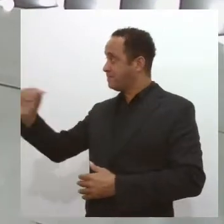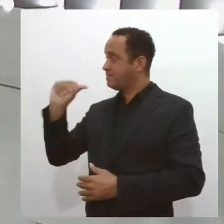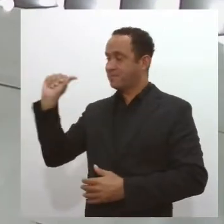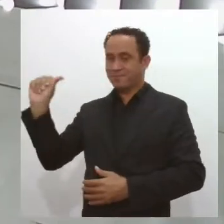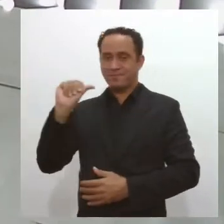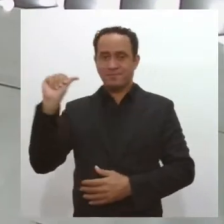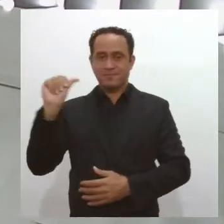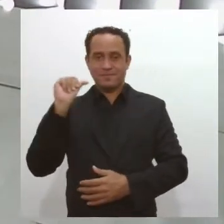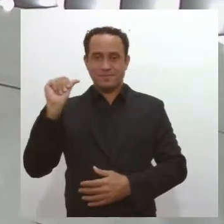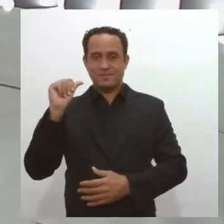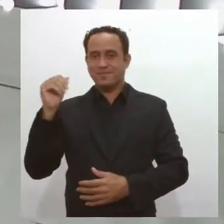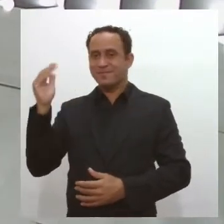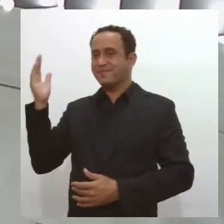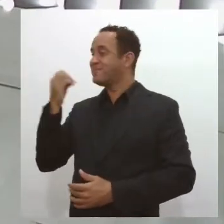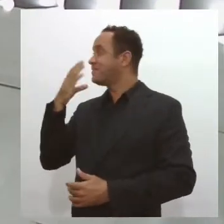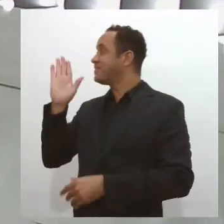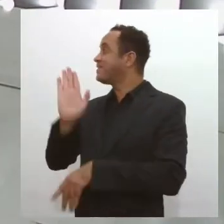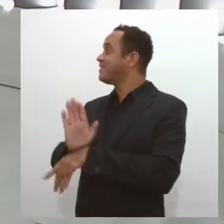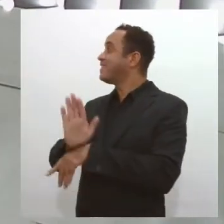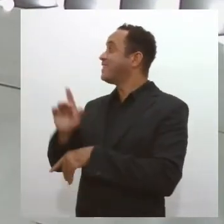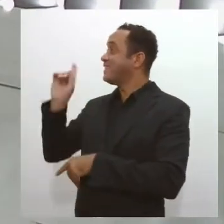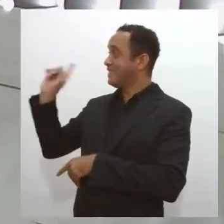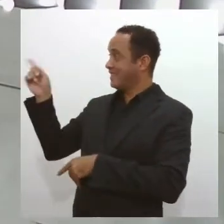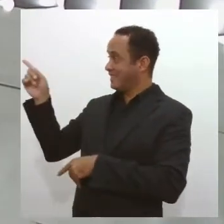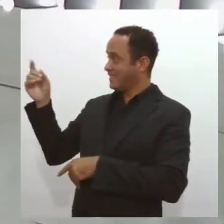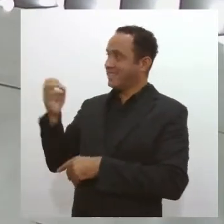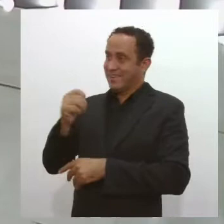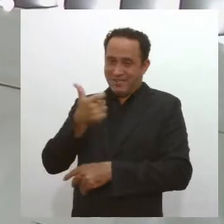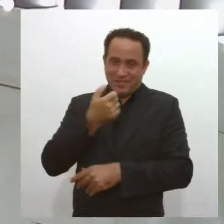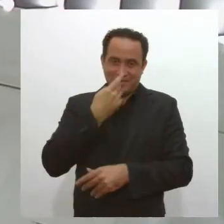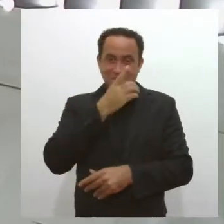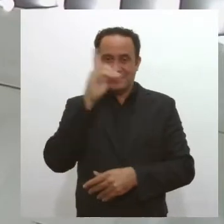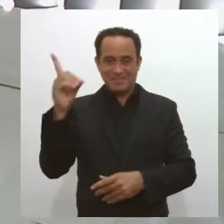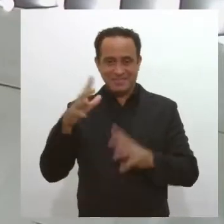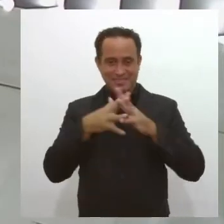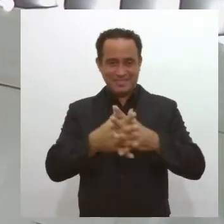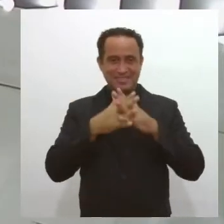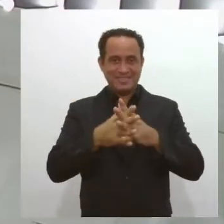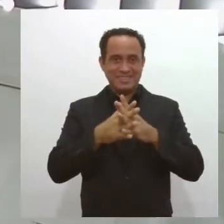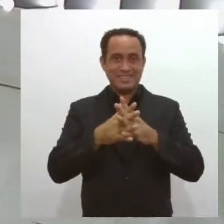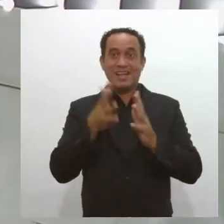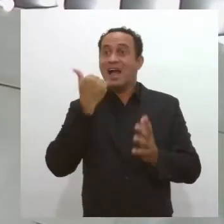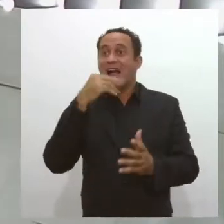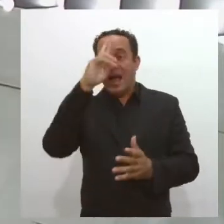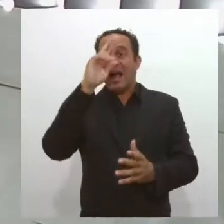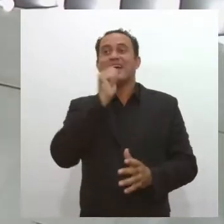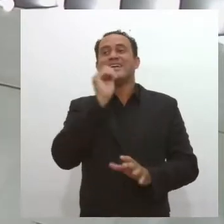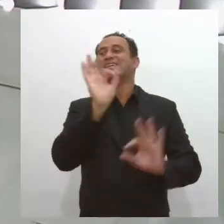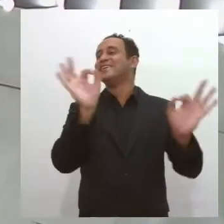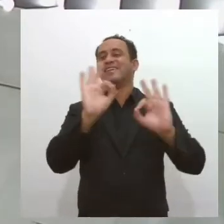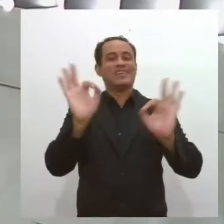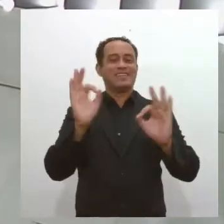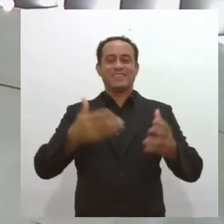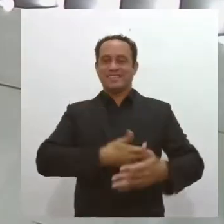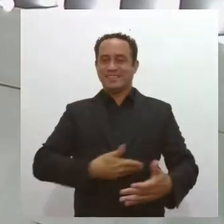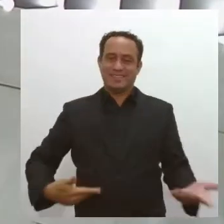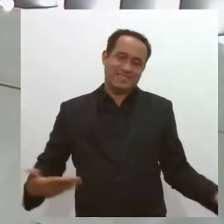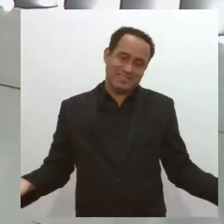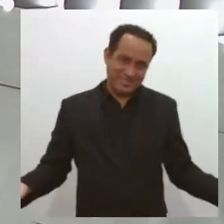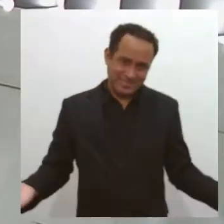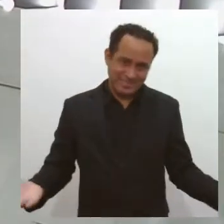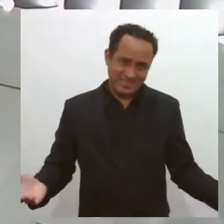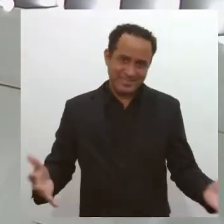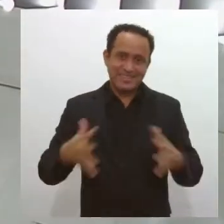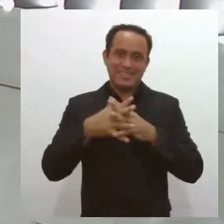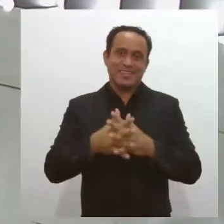Legislativa. Stephanie, boa tarde. Fala bom dia, né? Boa tarde, porque a gente ainda não almoçou, né, Stephanie? A gente fica na confusão do bom dia,